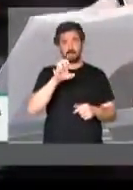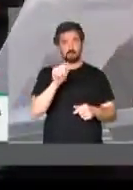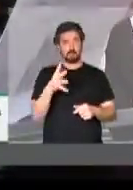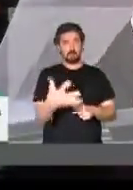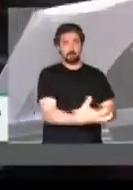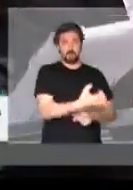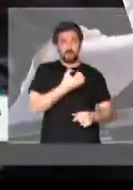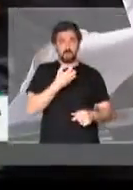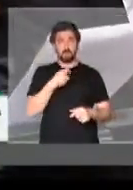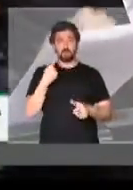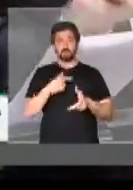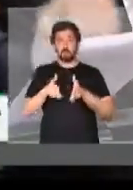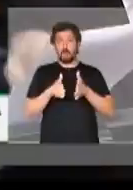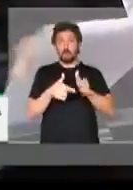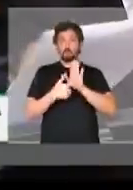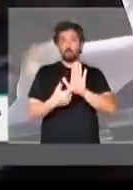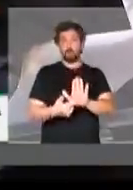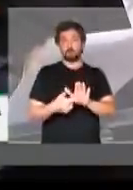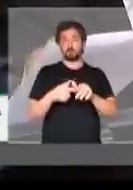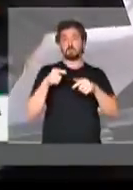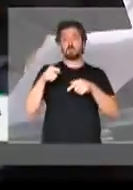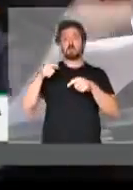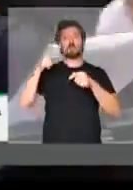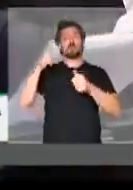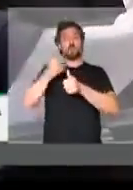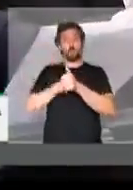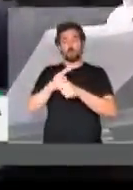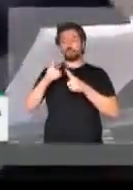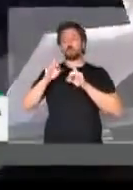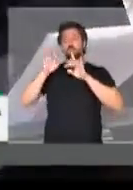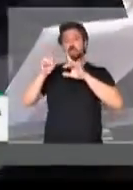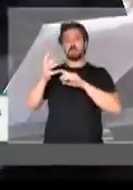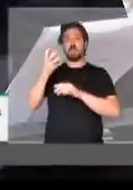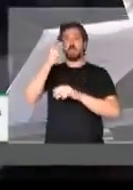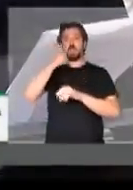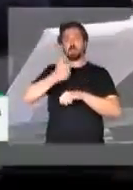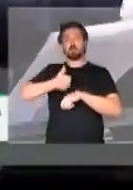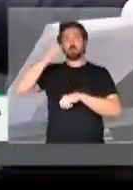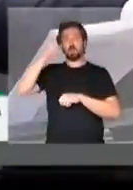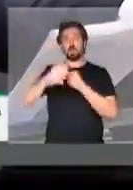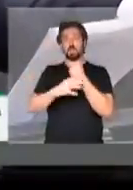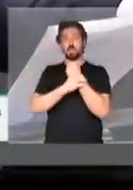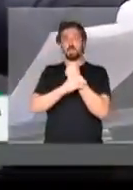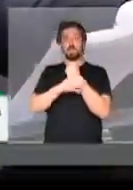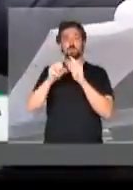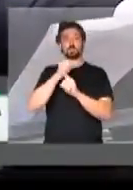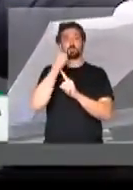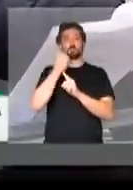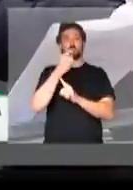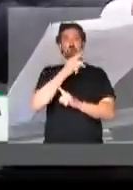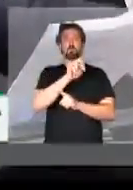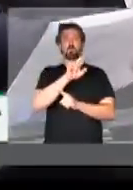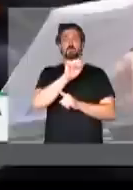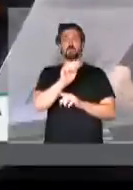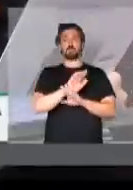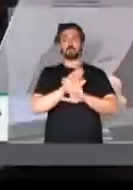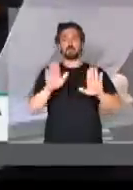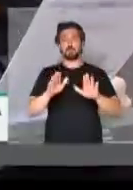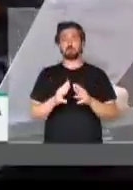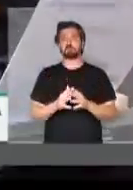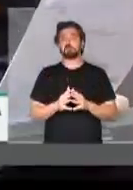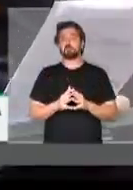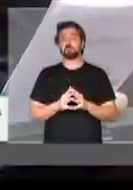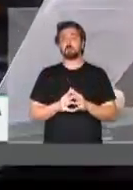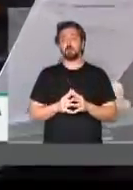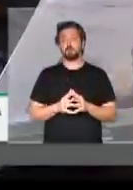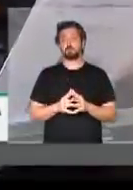quer. A gente está apontando um caminho que esse sim combate privilégio, gera arrecadação, melhora a receita e garante o caráter social da Previdência. É disso que a gente está